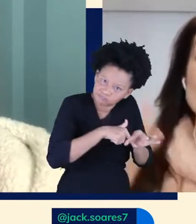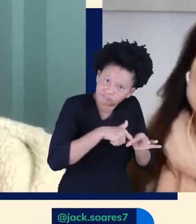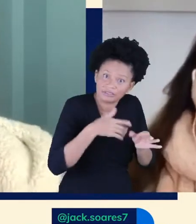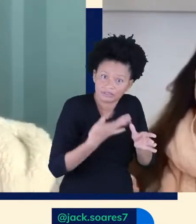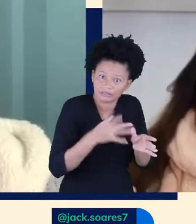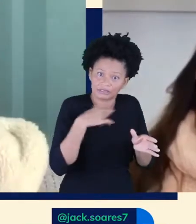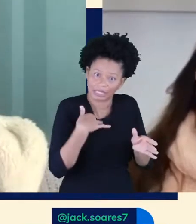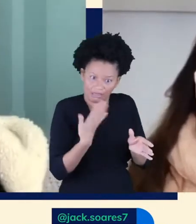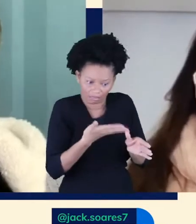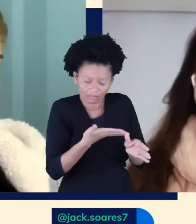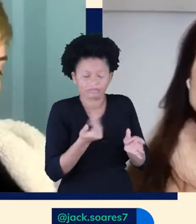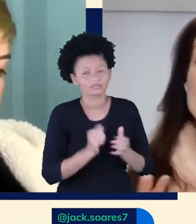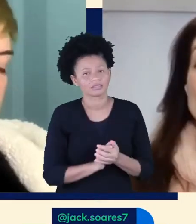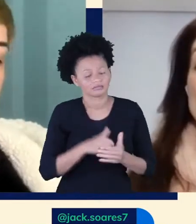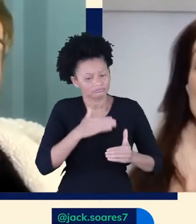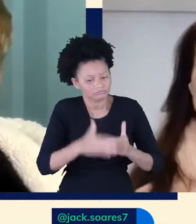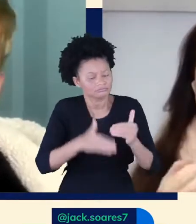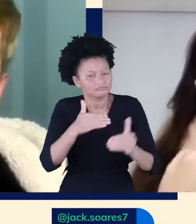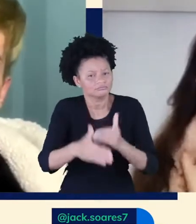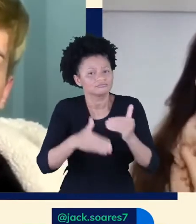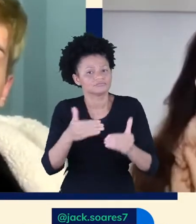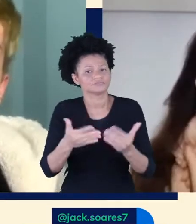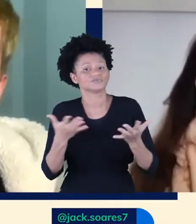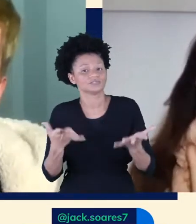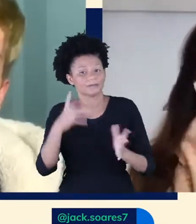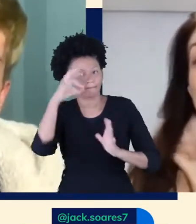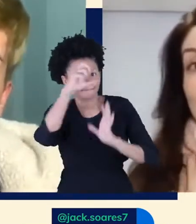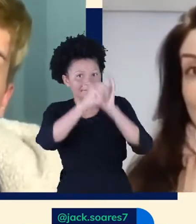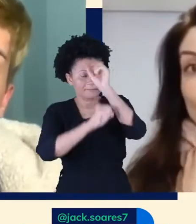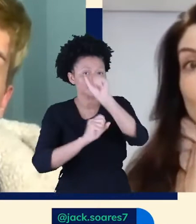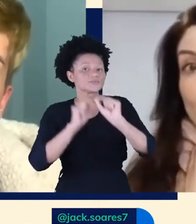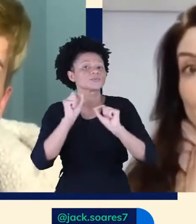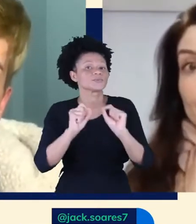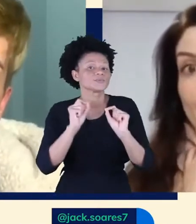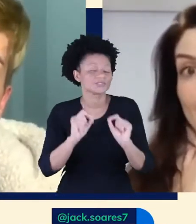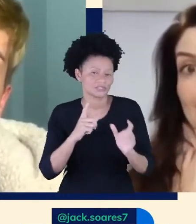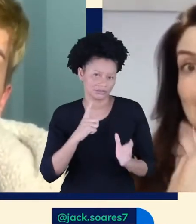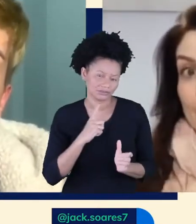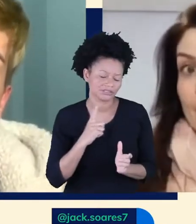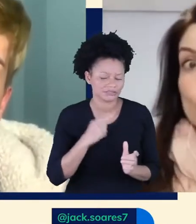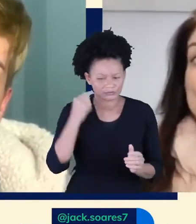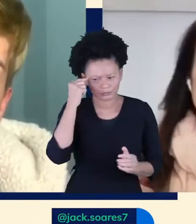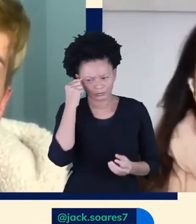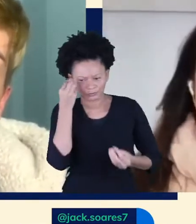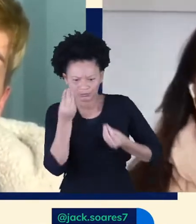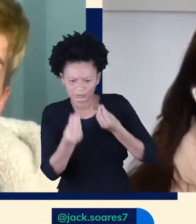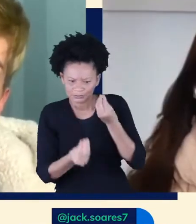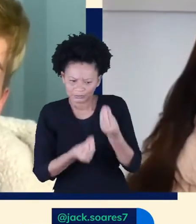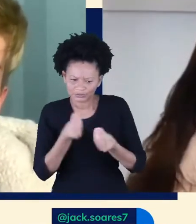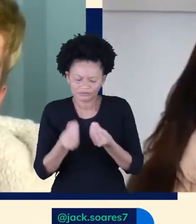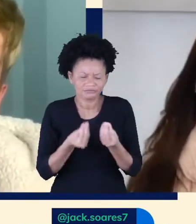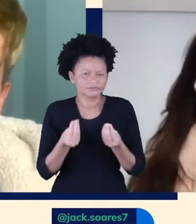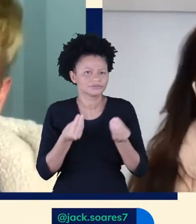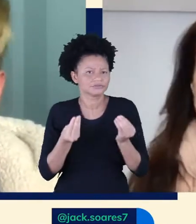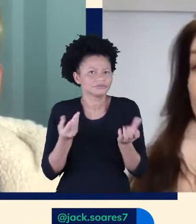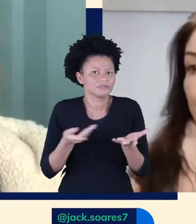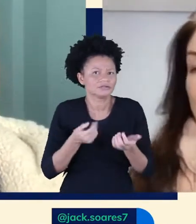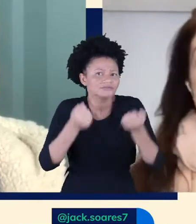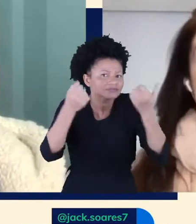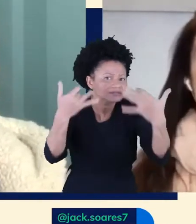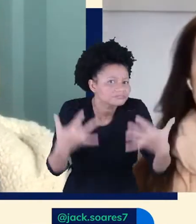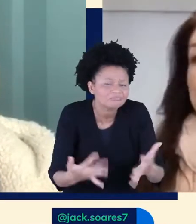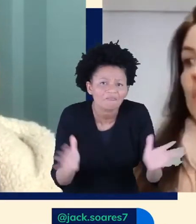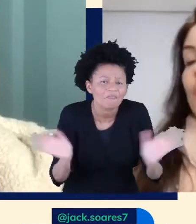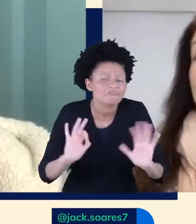Então, anatomicamente, a gente tem que se acostumando e aprender o que nos foi negado, né, Fafá? A gente tem muita dúvida porque não se